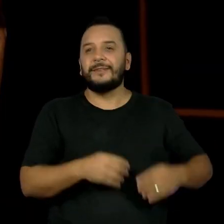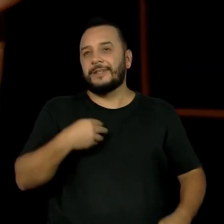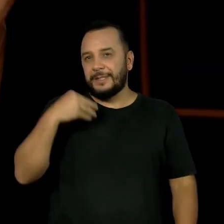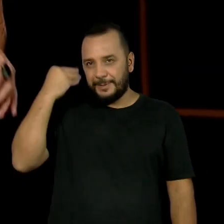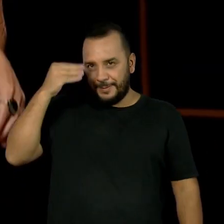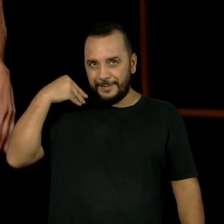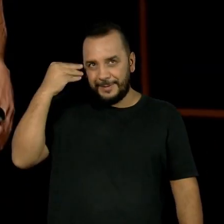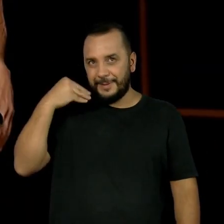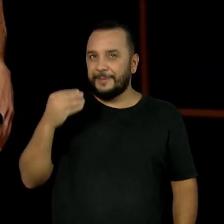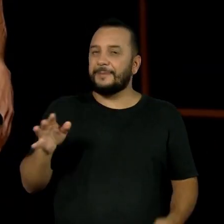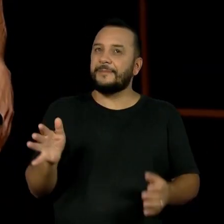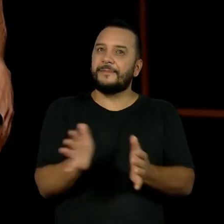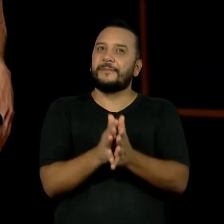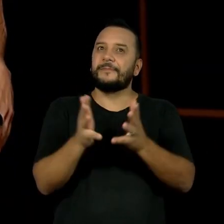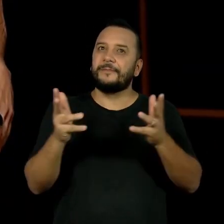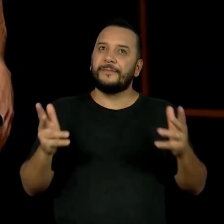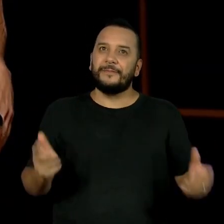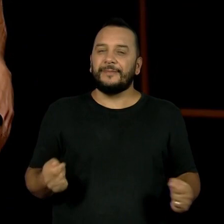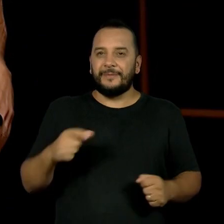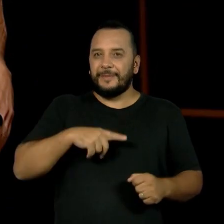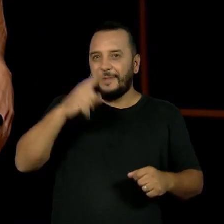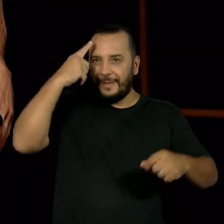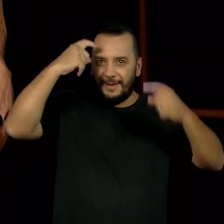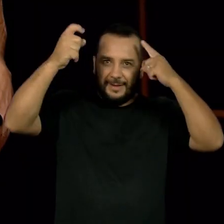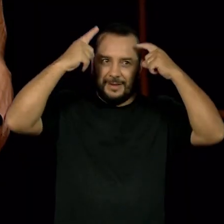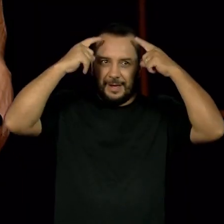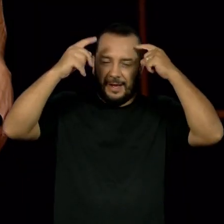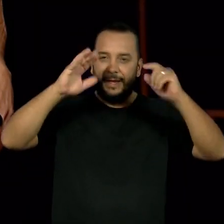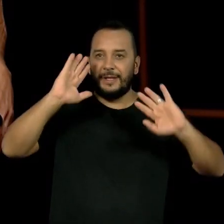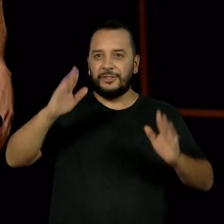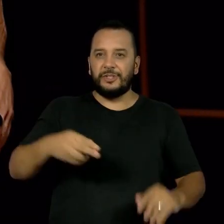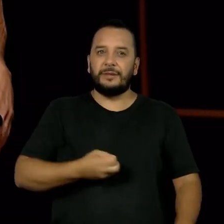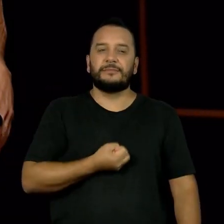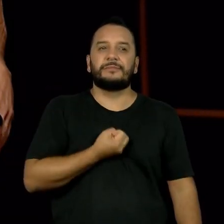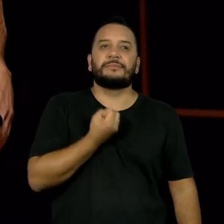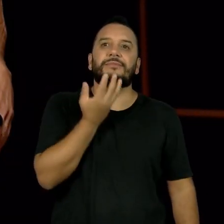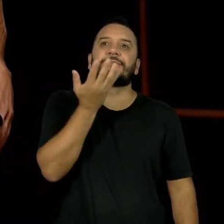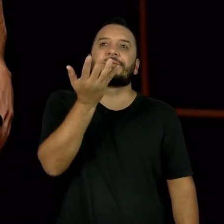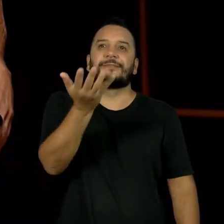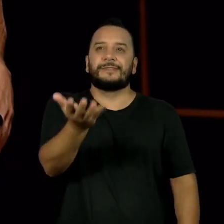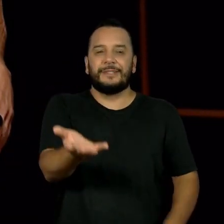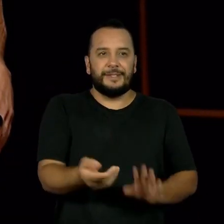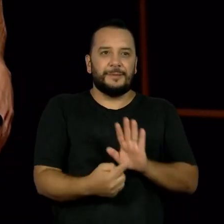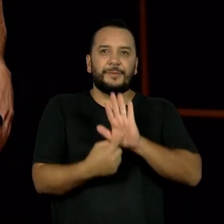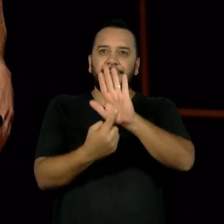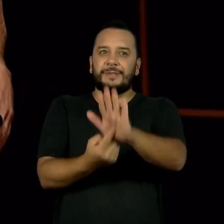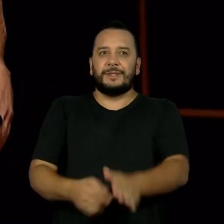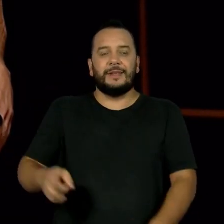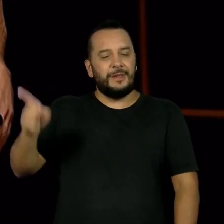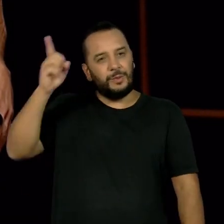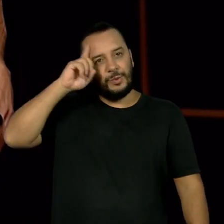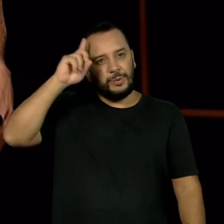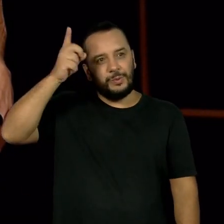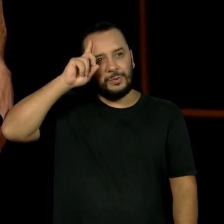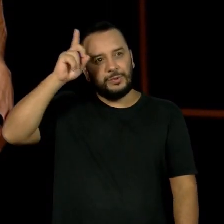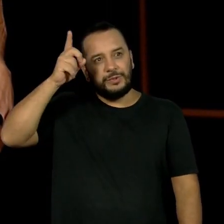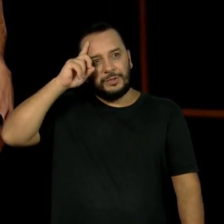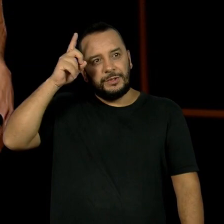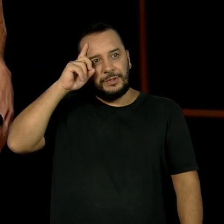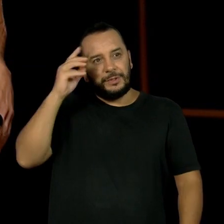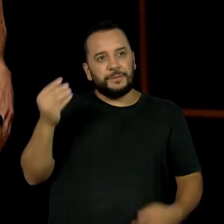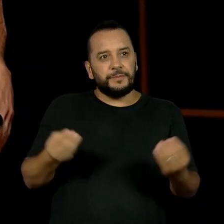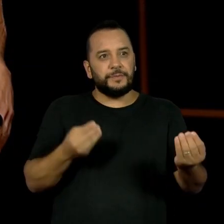foi incrível, brotar esse desconhecido de si mesmo diariamente, da onde saía